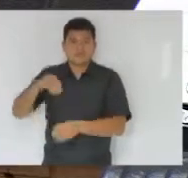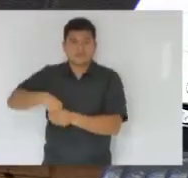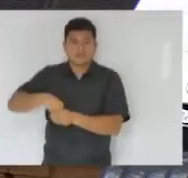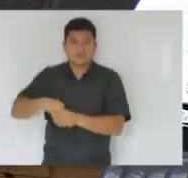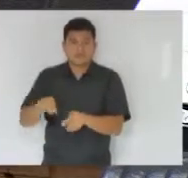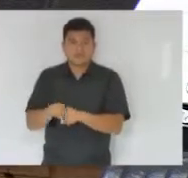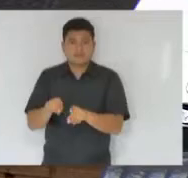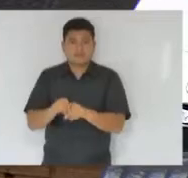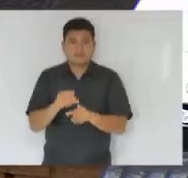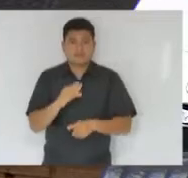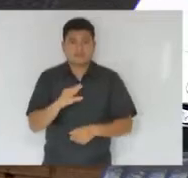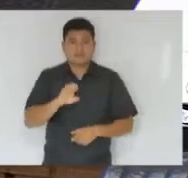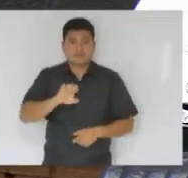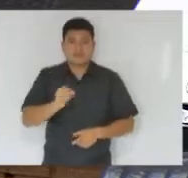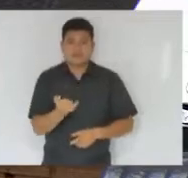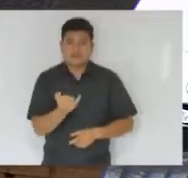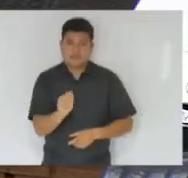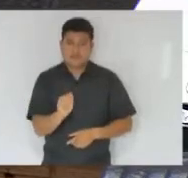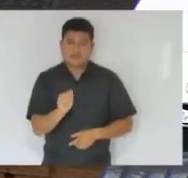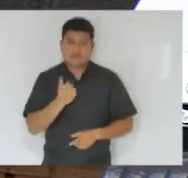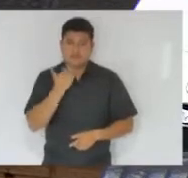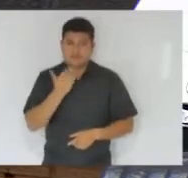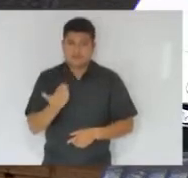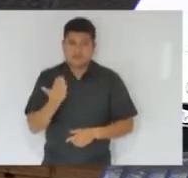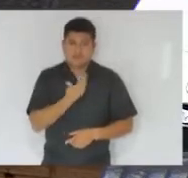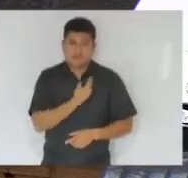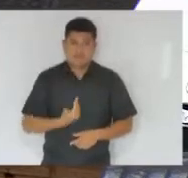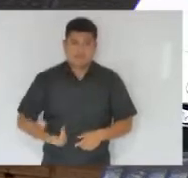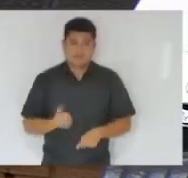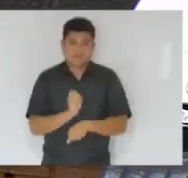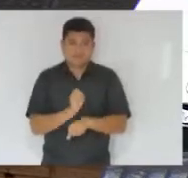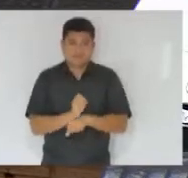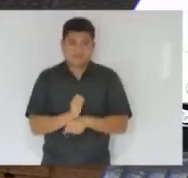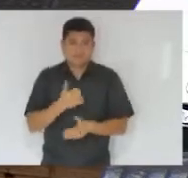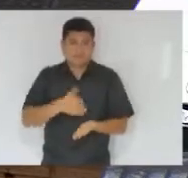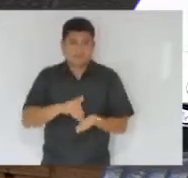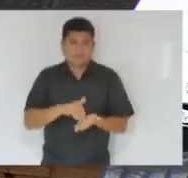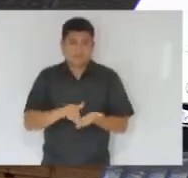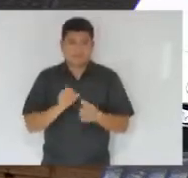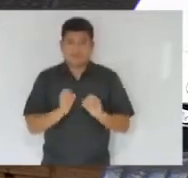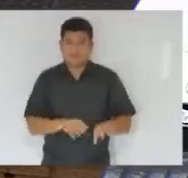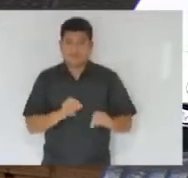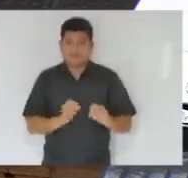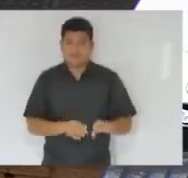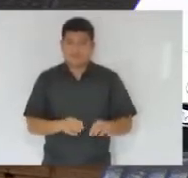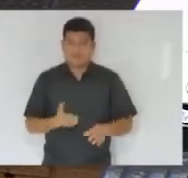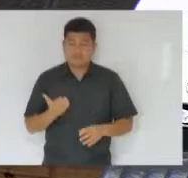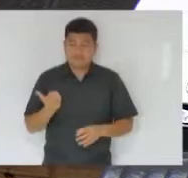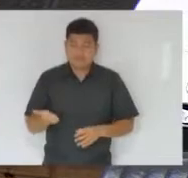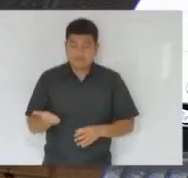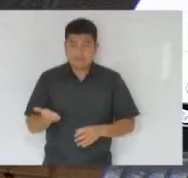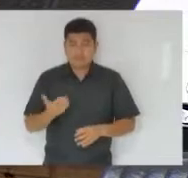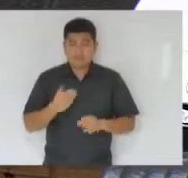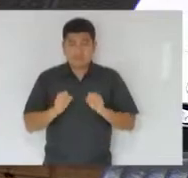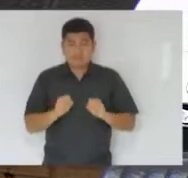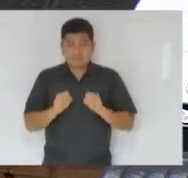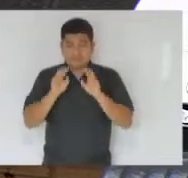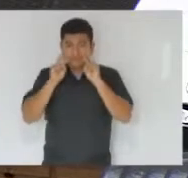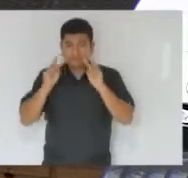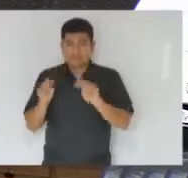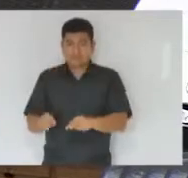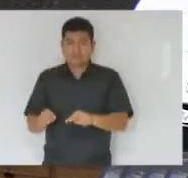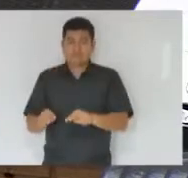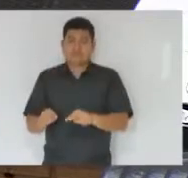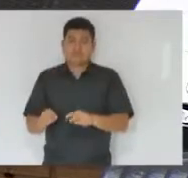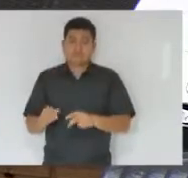um pedido para que o governador do Estado, através da Secretaria de Educação, possa olhar com carinho, pois